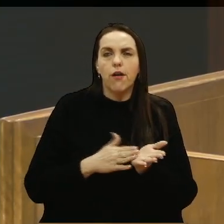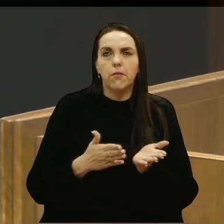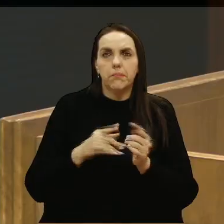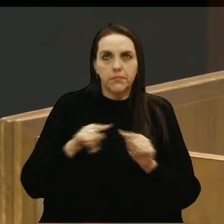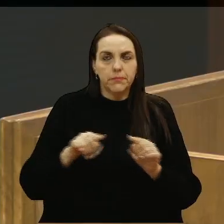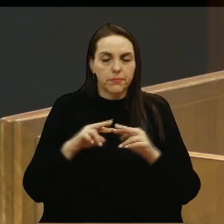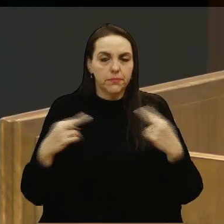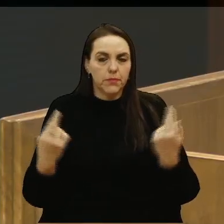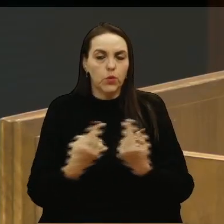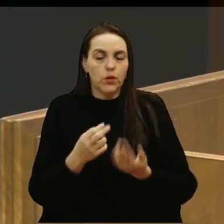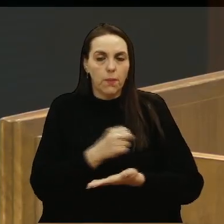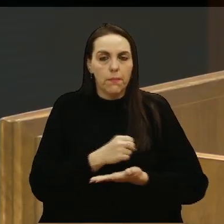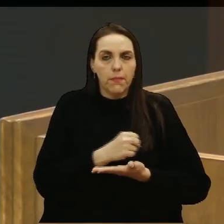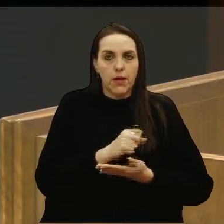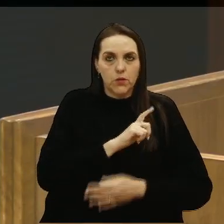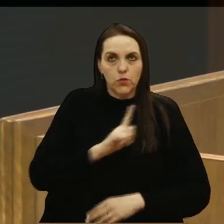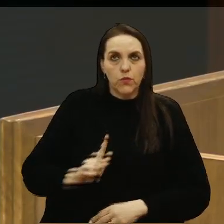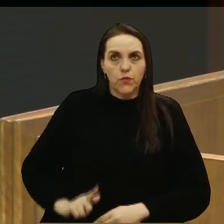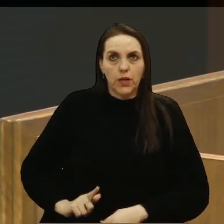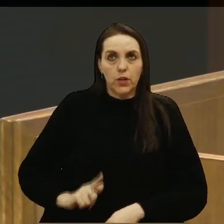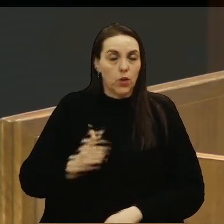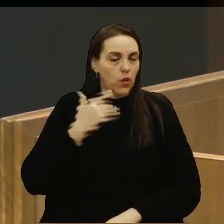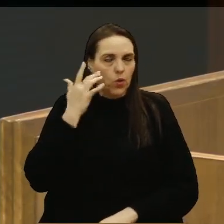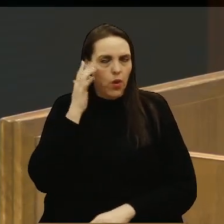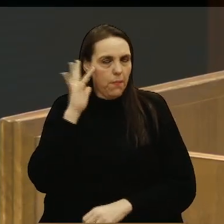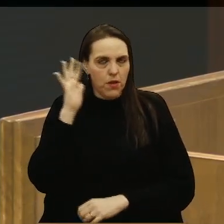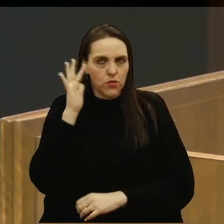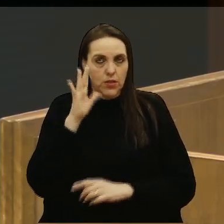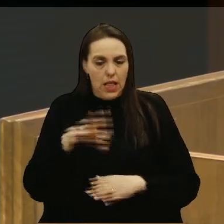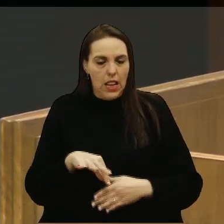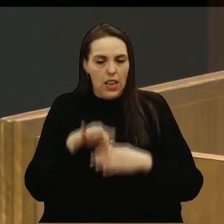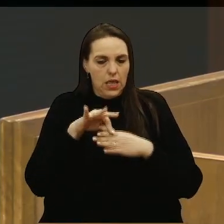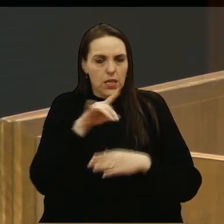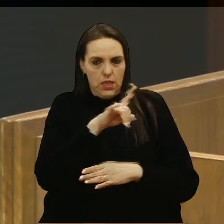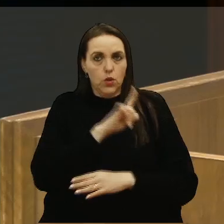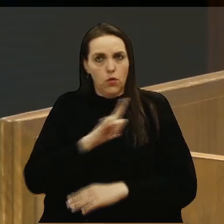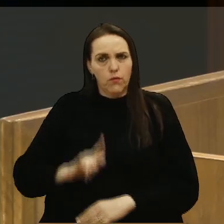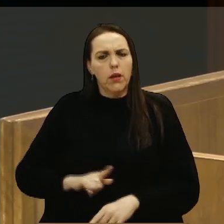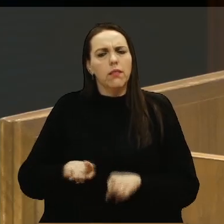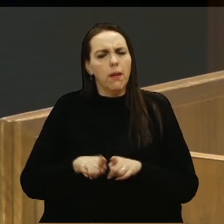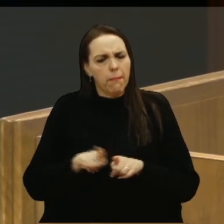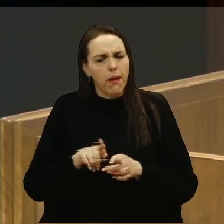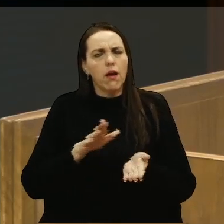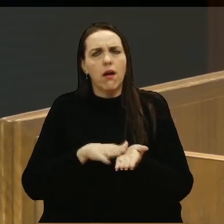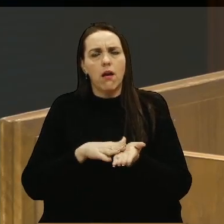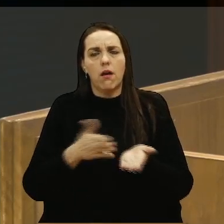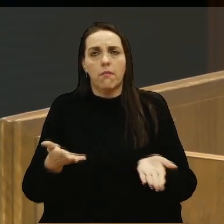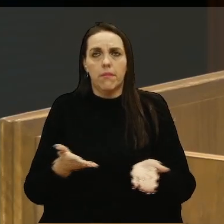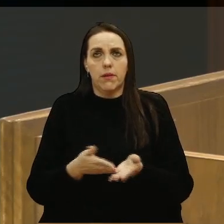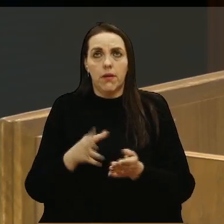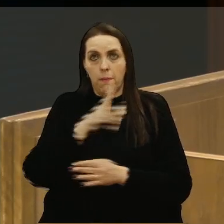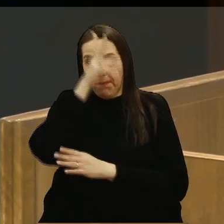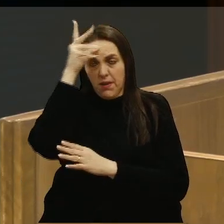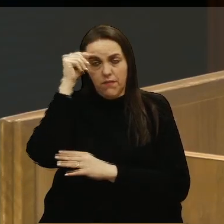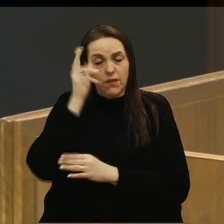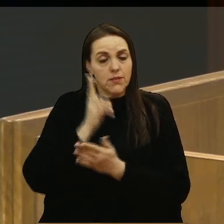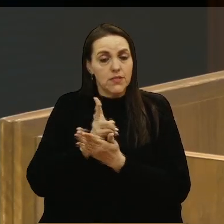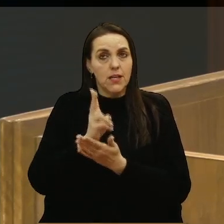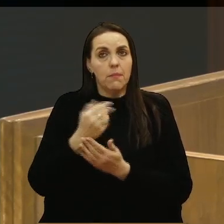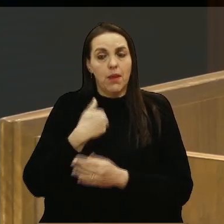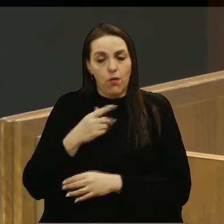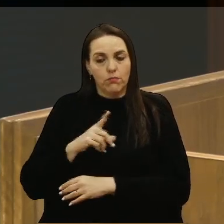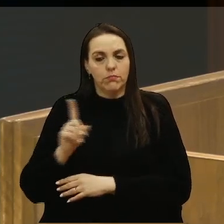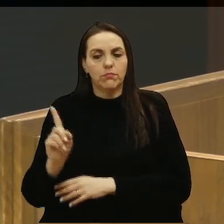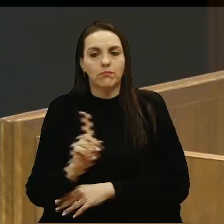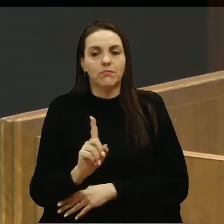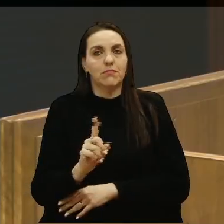da base, não pense que o líder do governo também não faz suas cobranças, e é feito sim. Acho que o prefeito, toda vez que eu apareço lá, ele não quer me